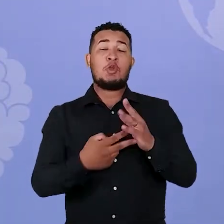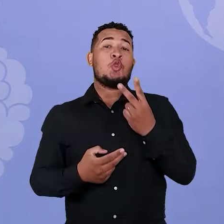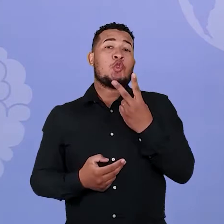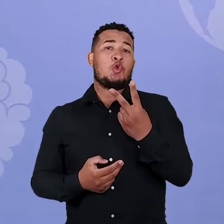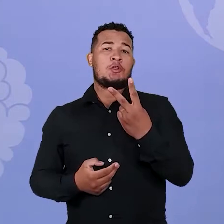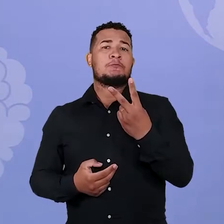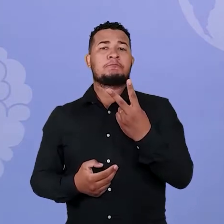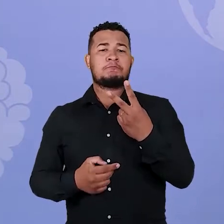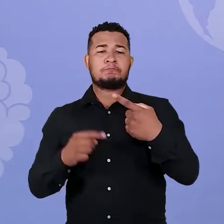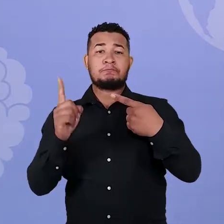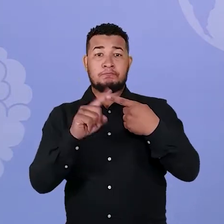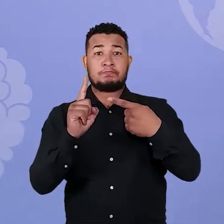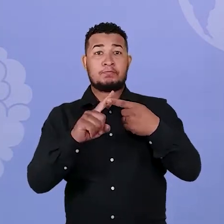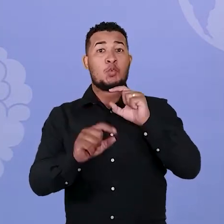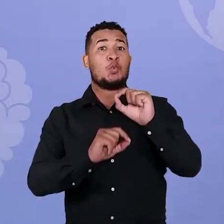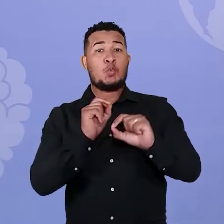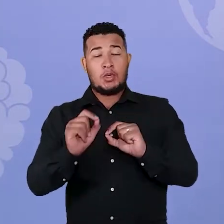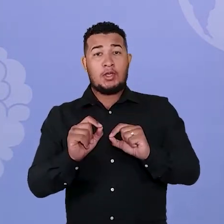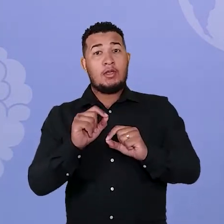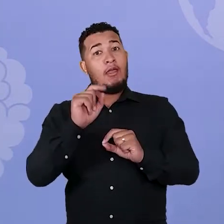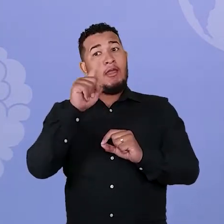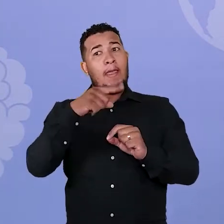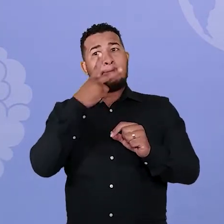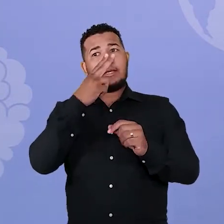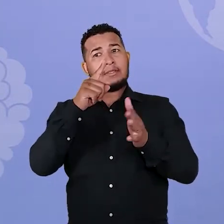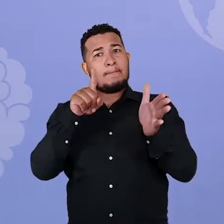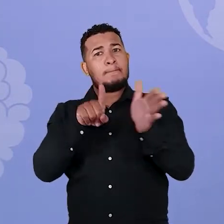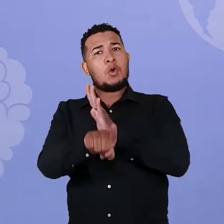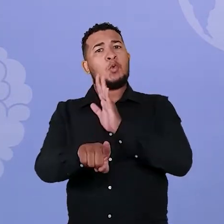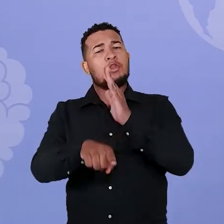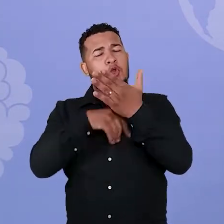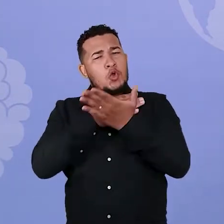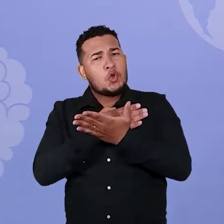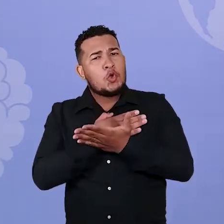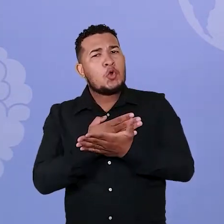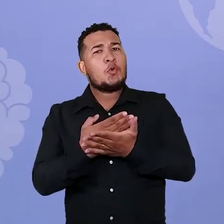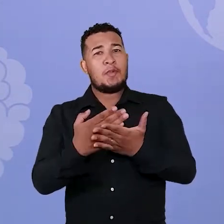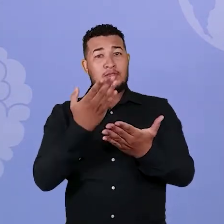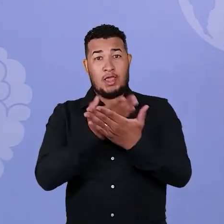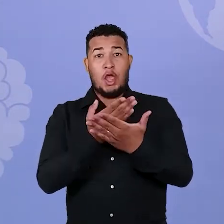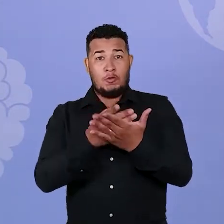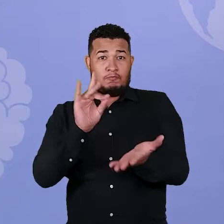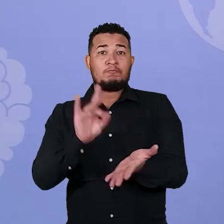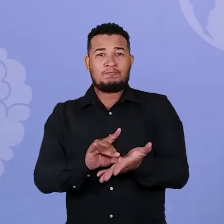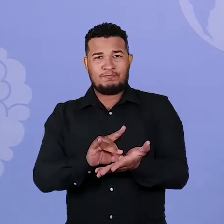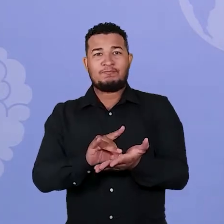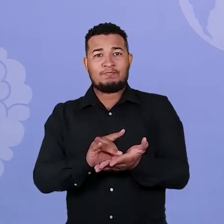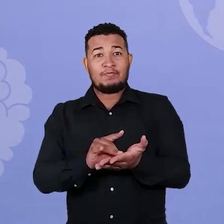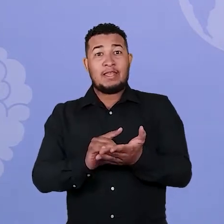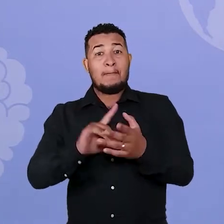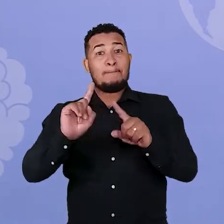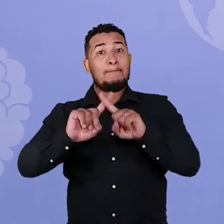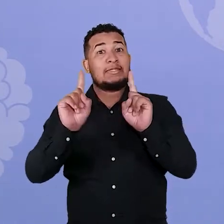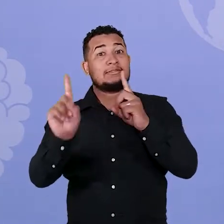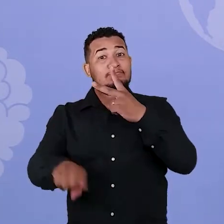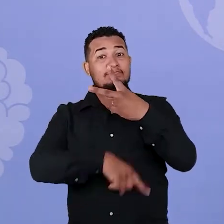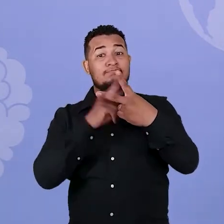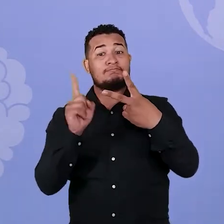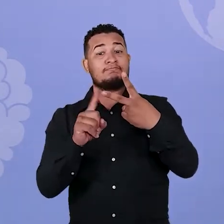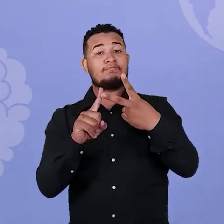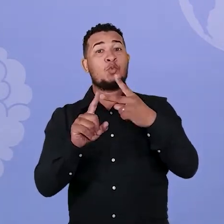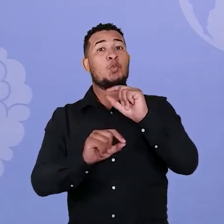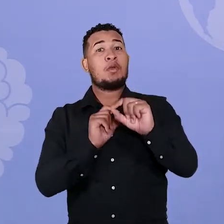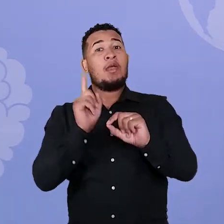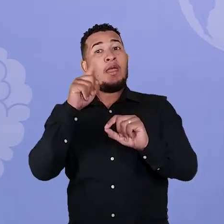dois sentidos. Em primeiro lugar, ela é a pergunta que começa a nossa aula. Mas, em